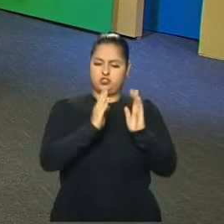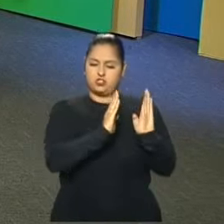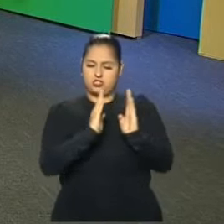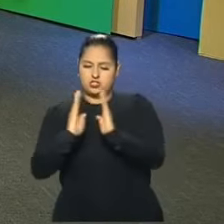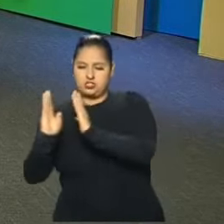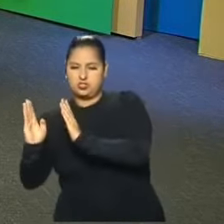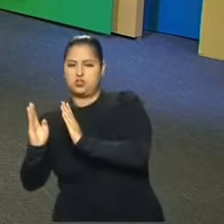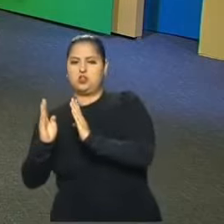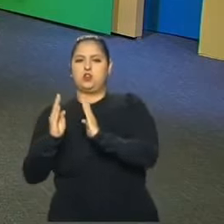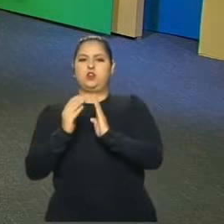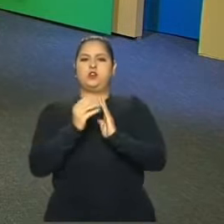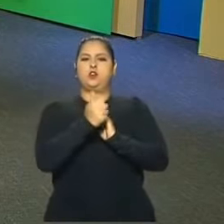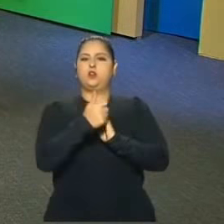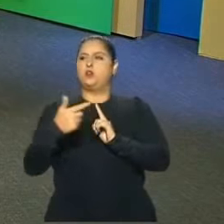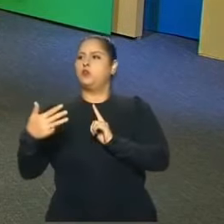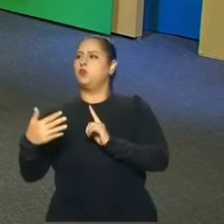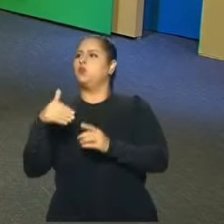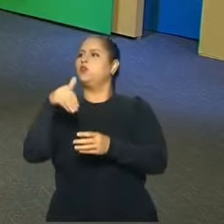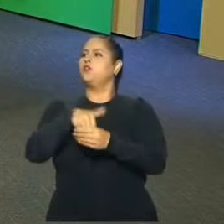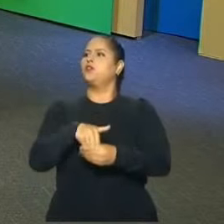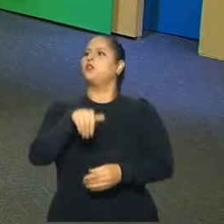júri, são...